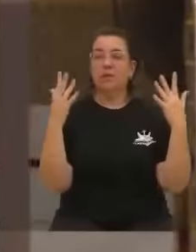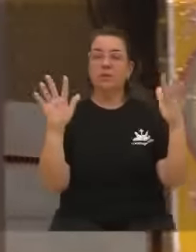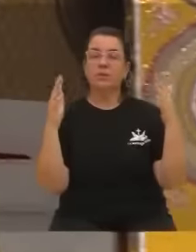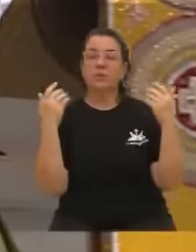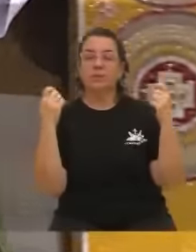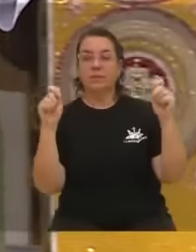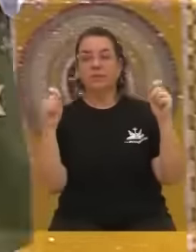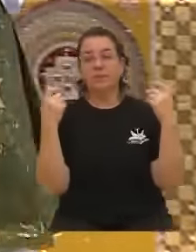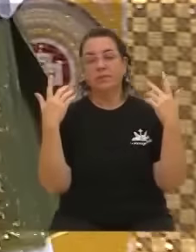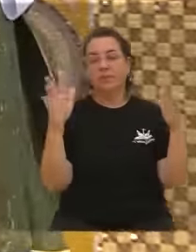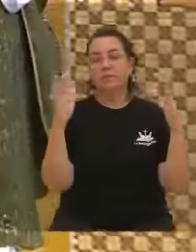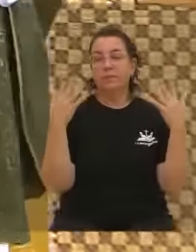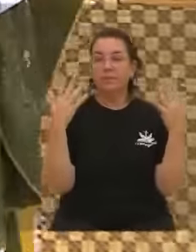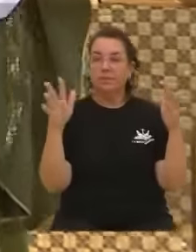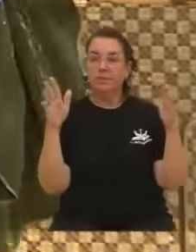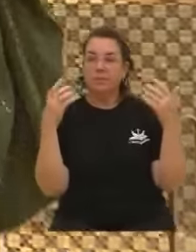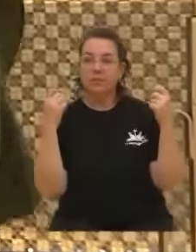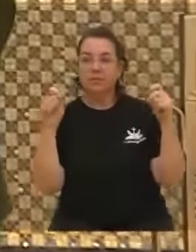aleluia,